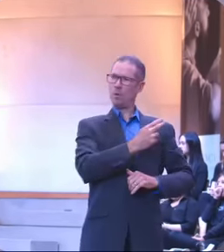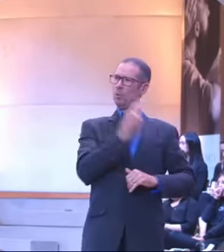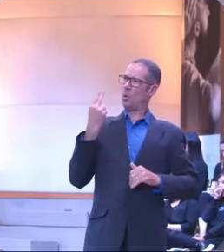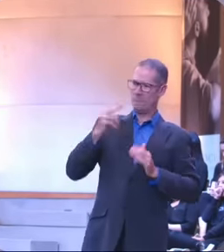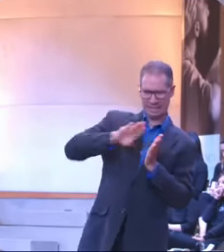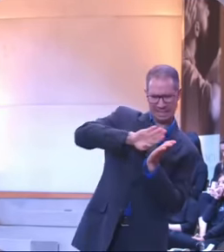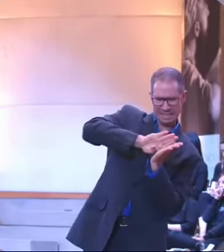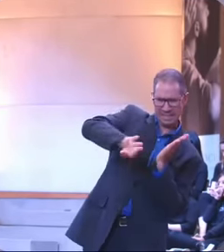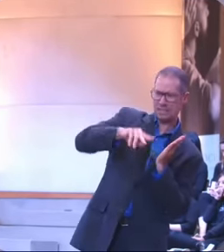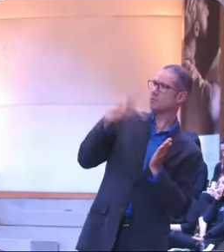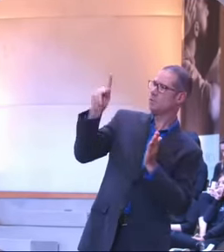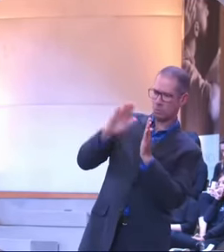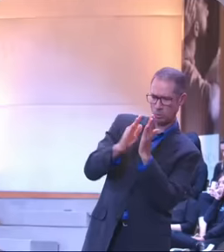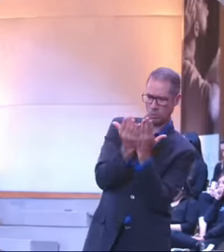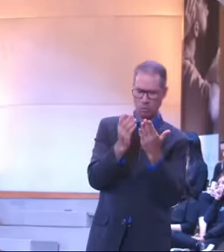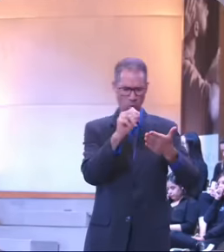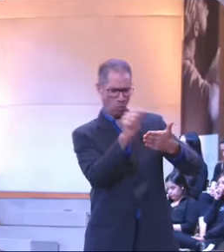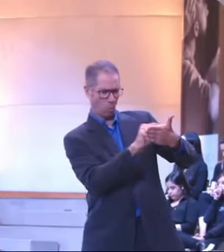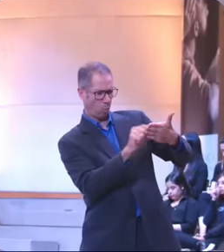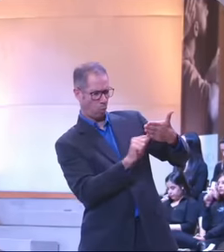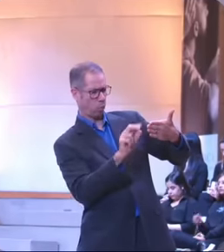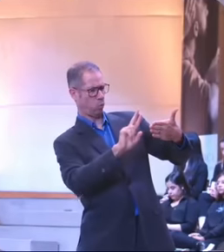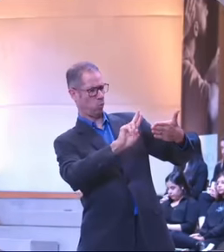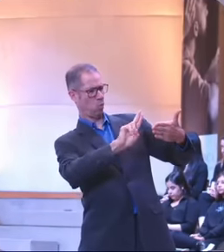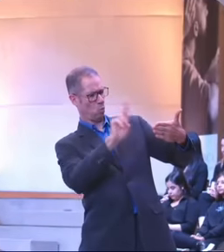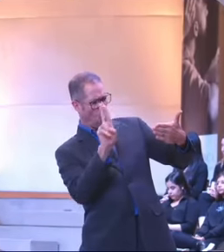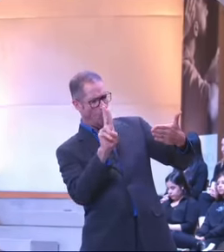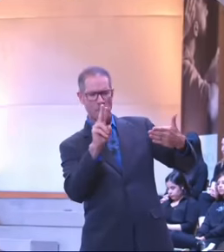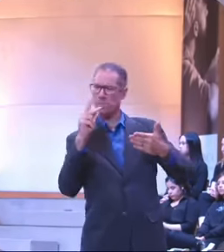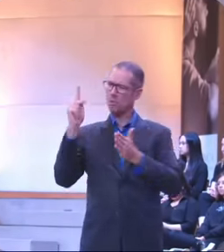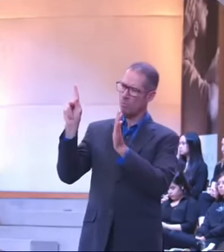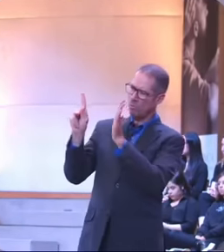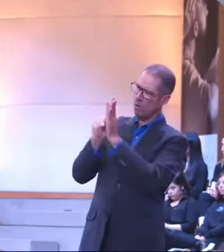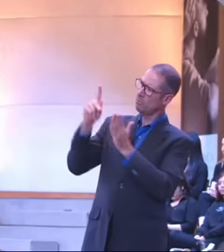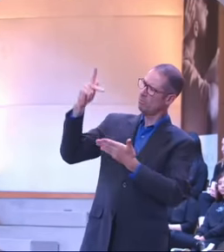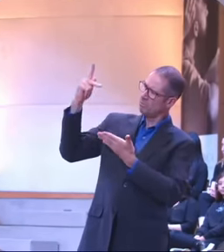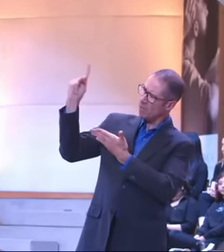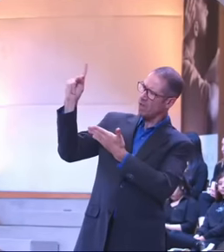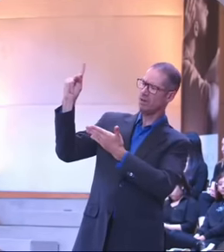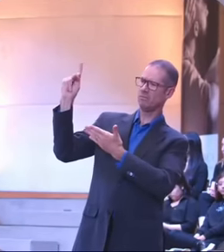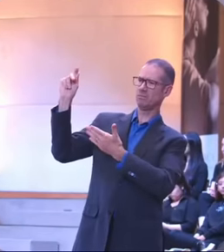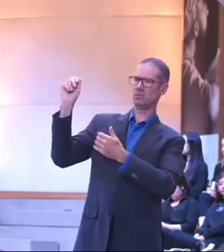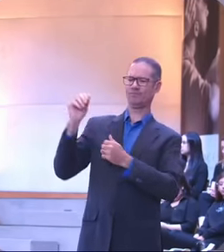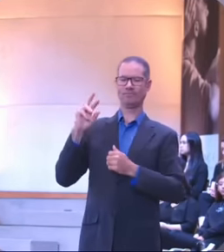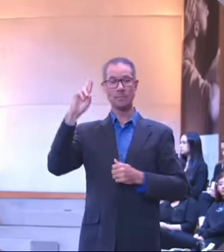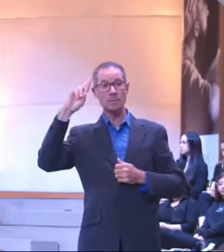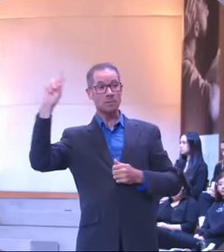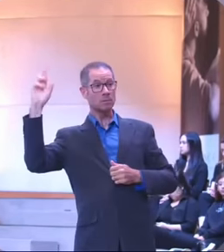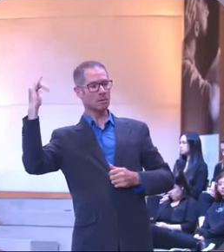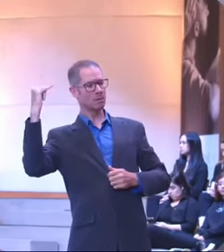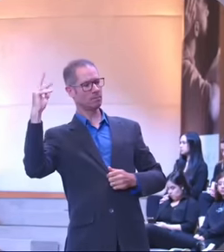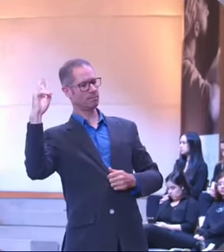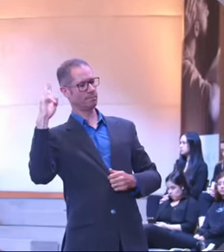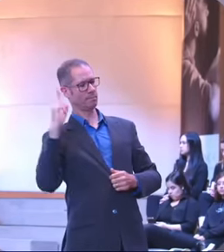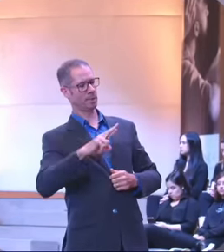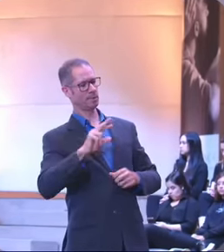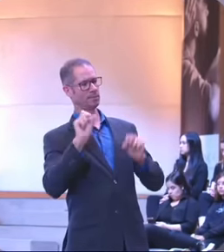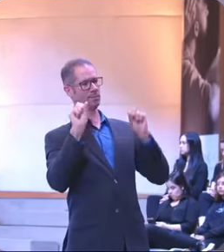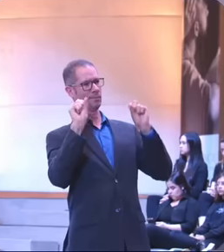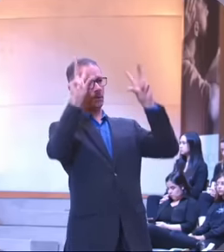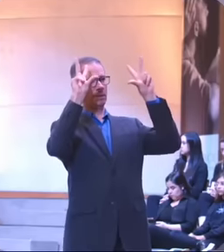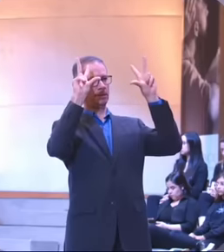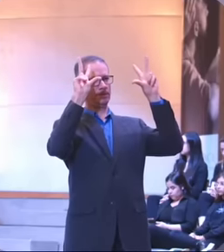livro, onde escreveste os nomes dos que são teus. E então o Senhor disse a